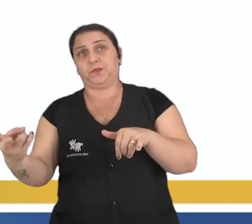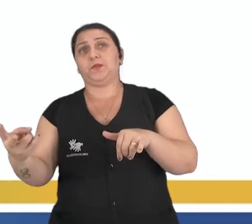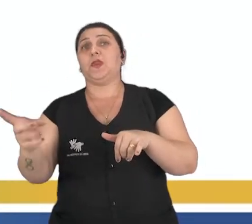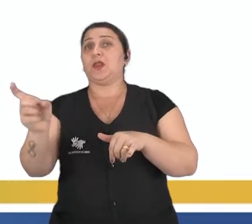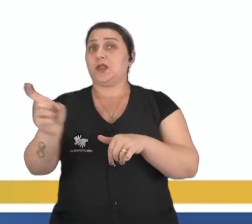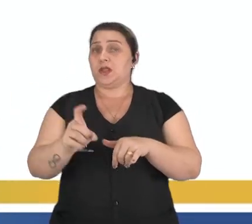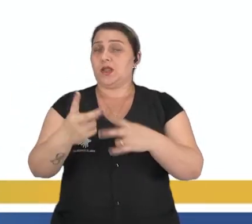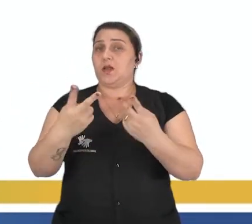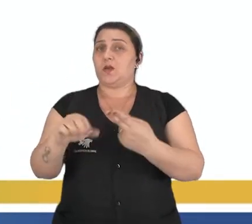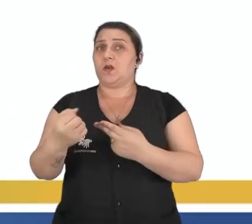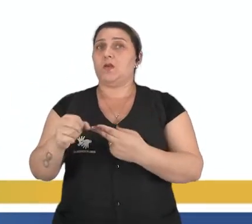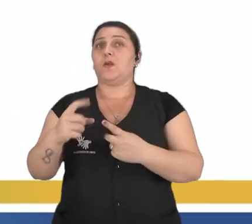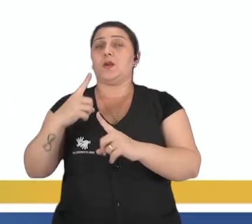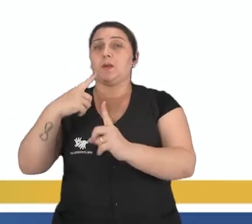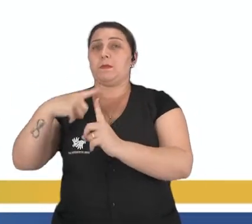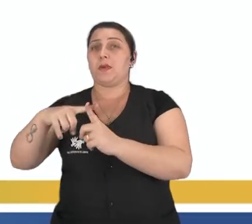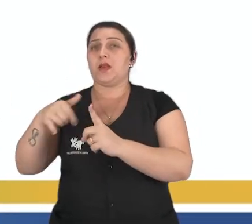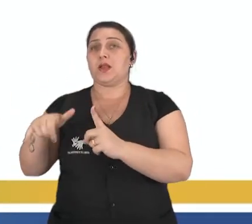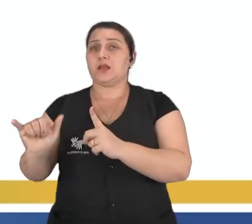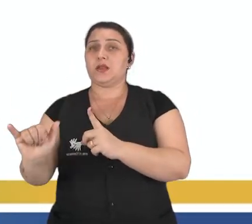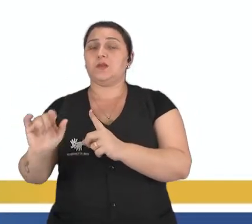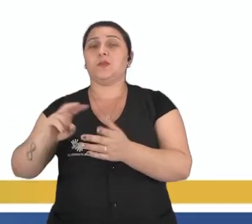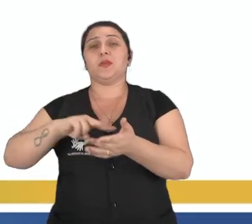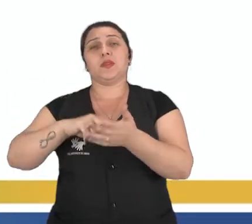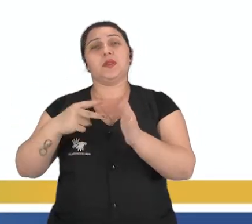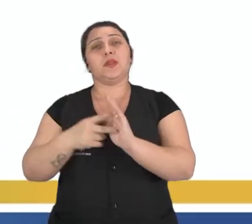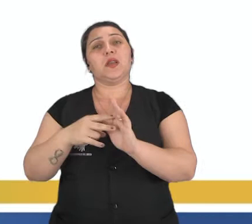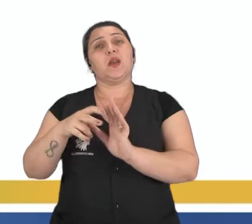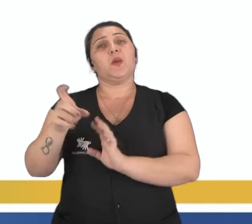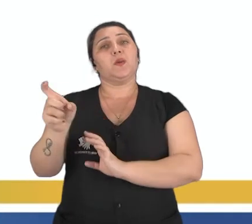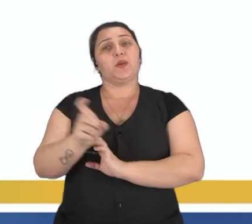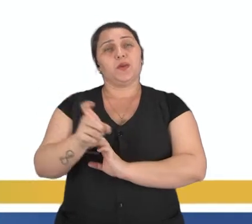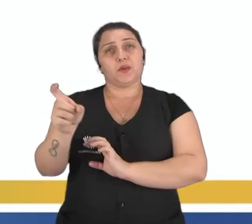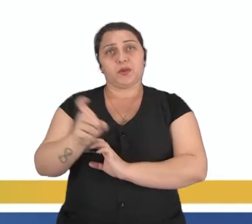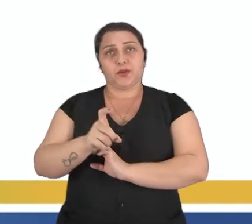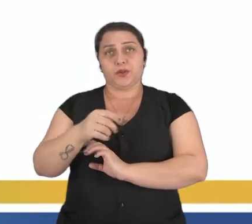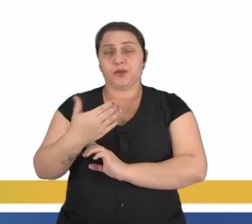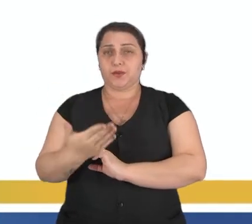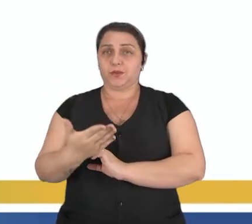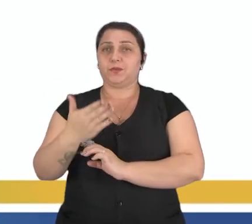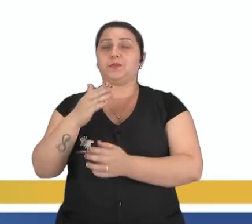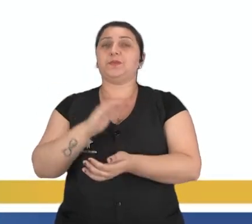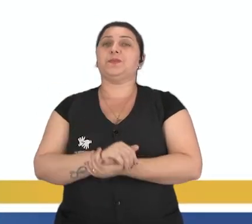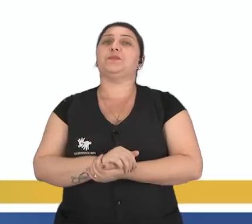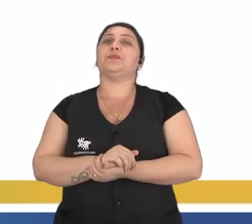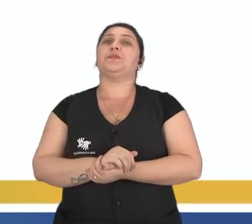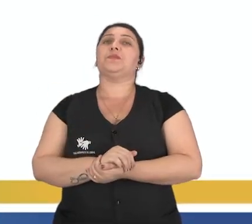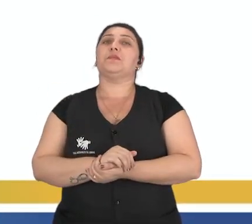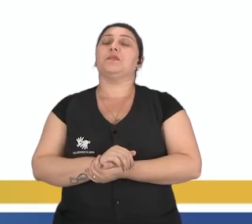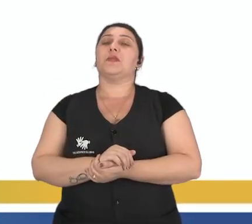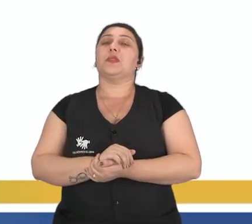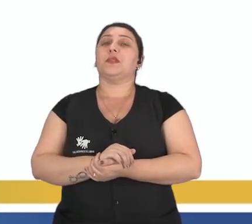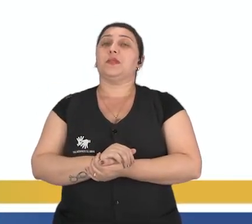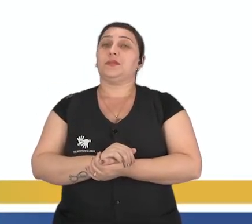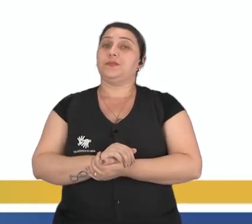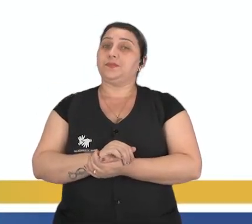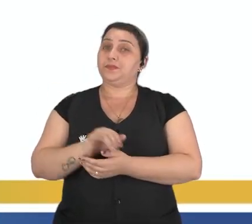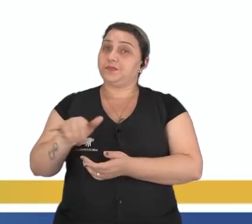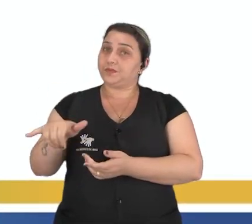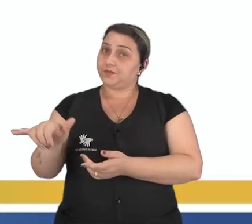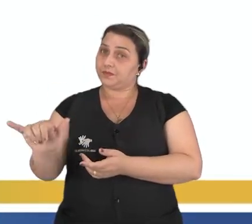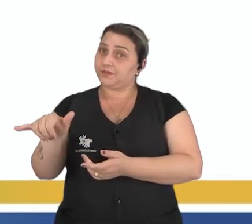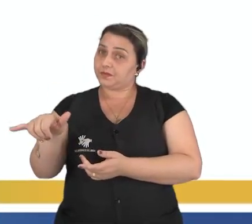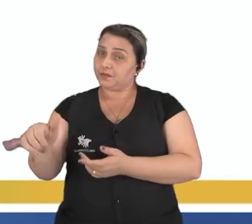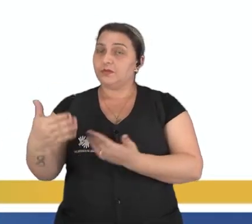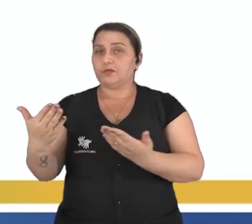a 8 mais y. Isso quer dizer que o x, né, a incógnita x, dada em função da incógnita